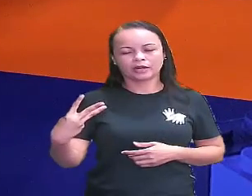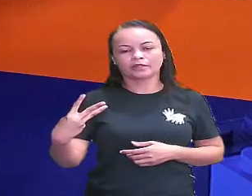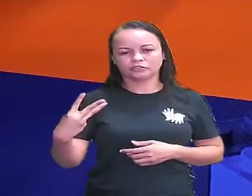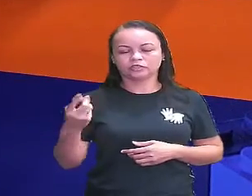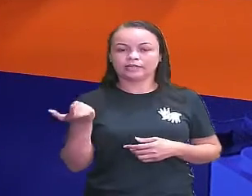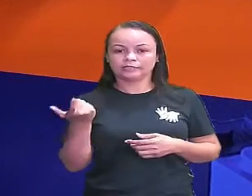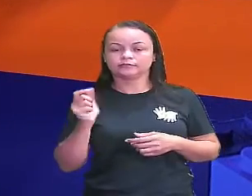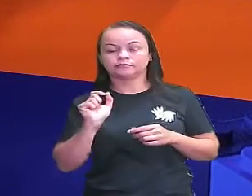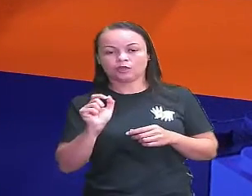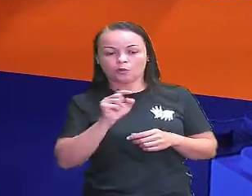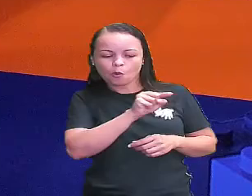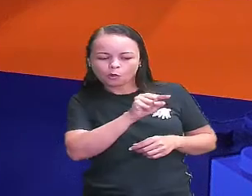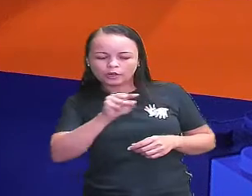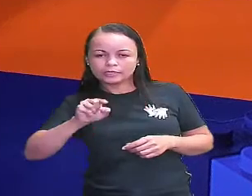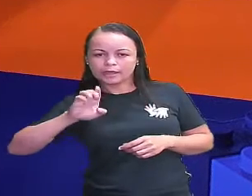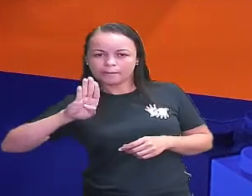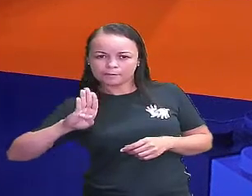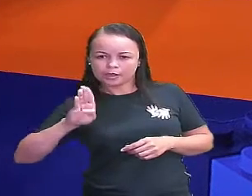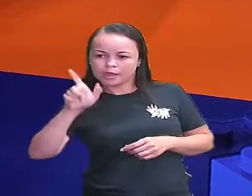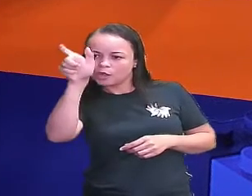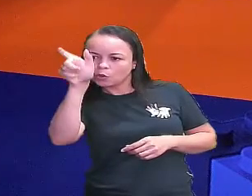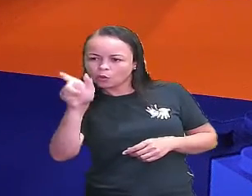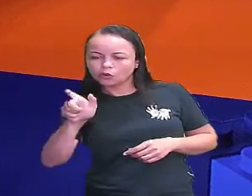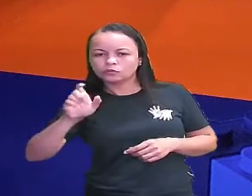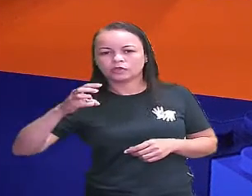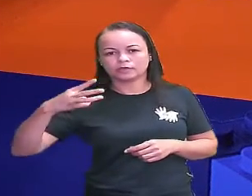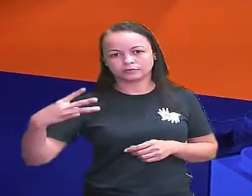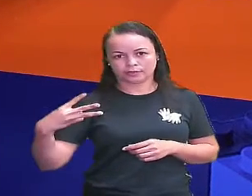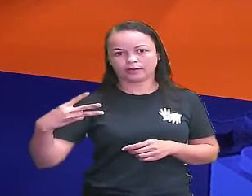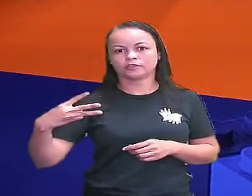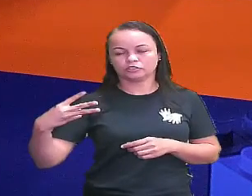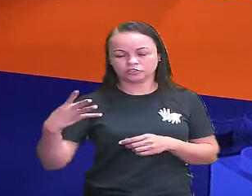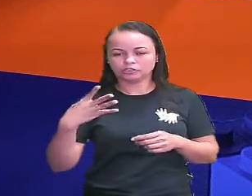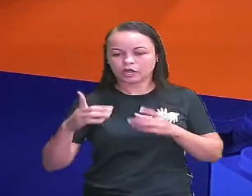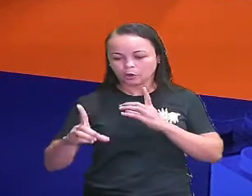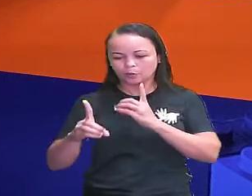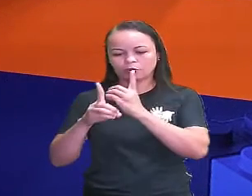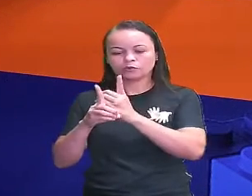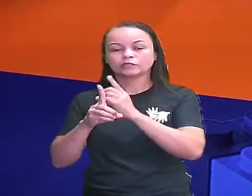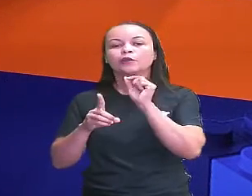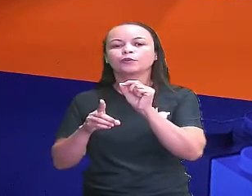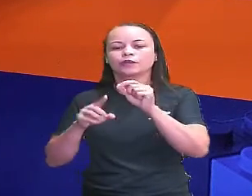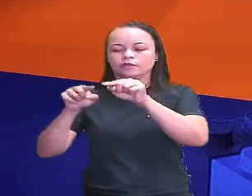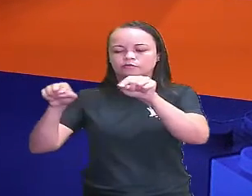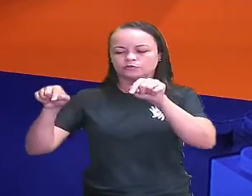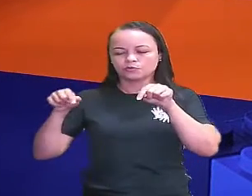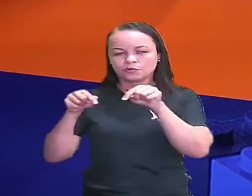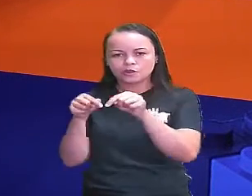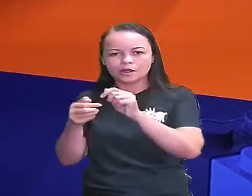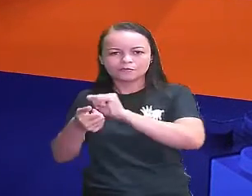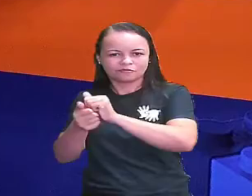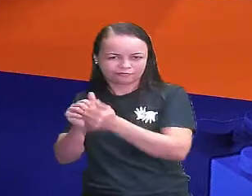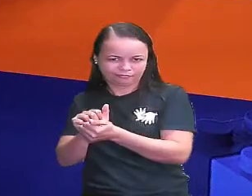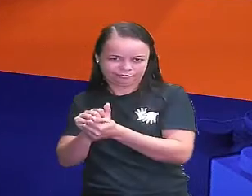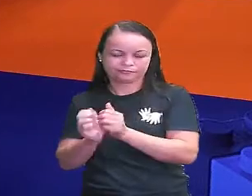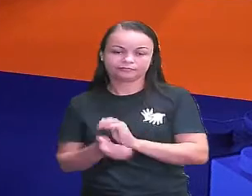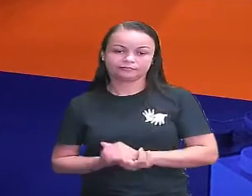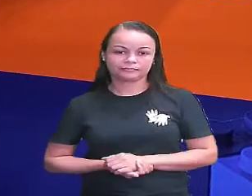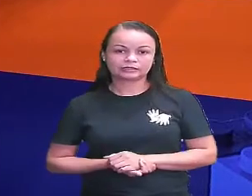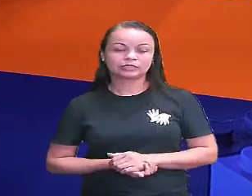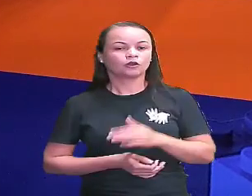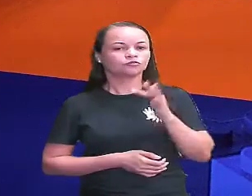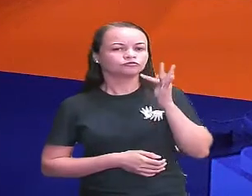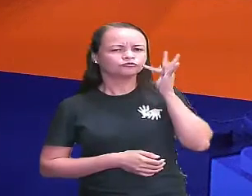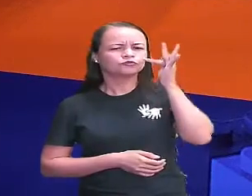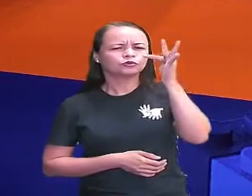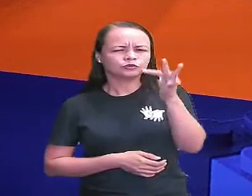linha B, coluna 3, encontrei o campo de futebol, tá? Futuramente, vocês